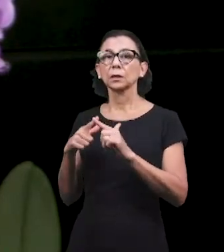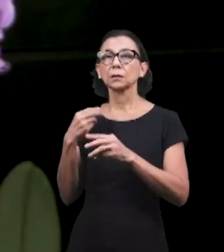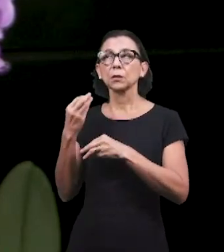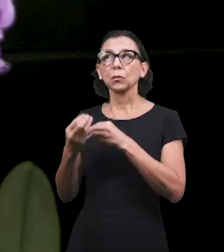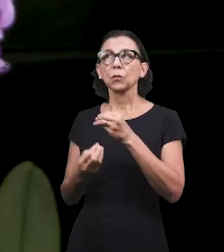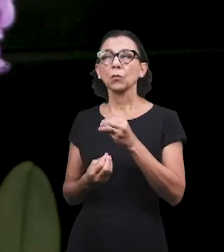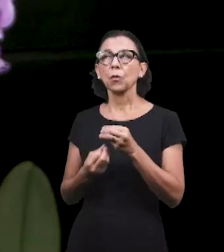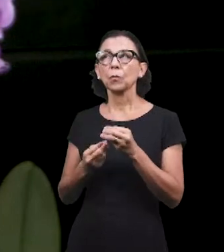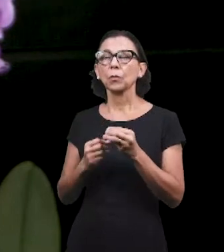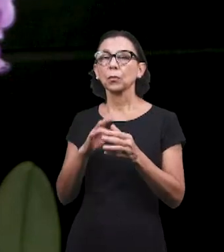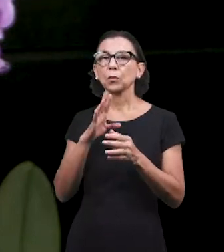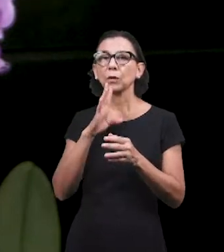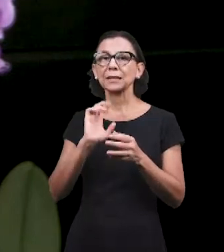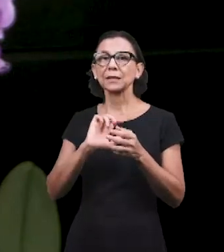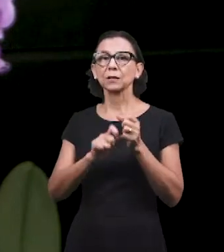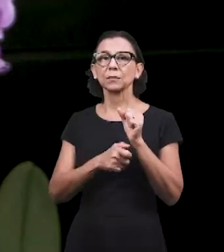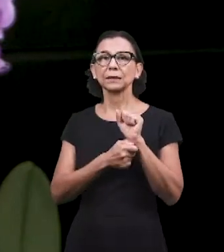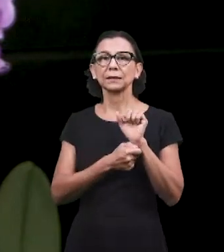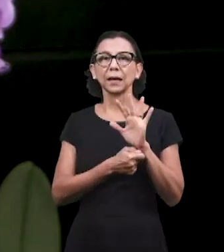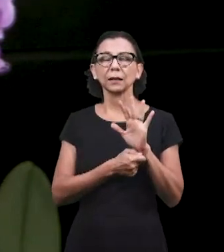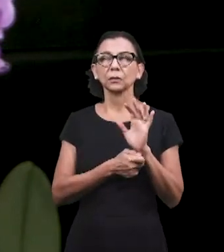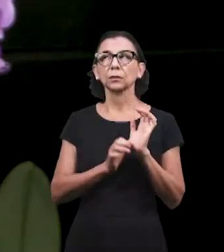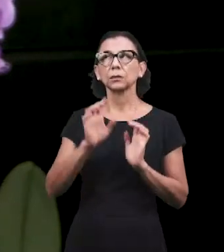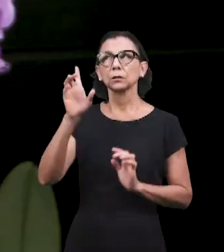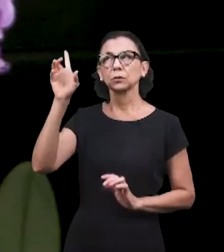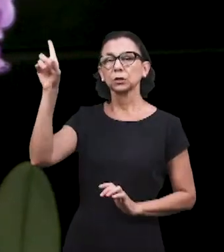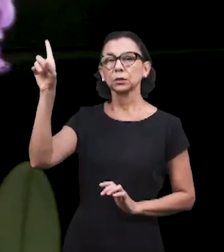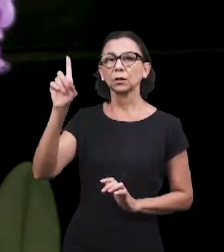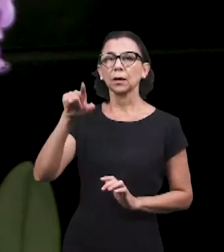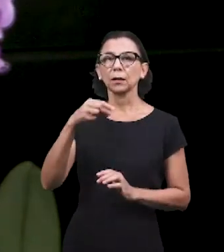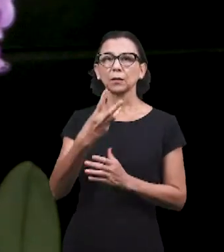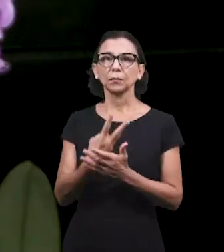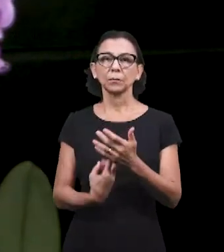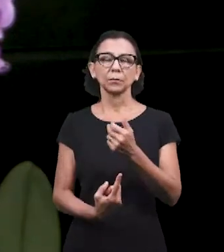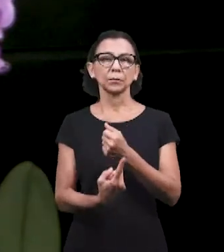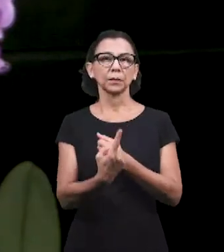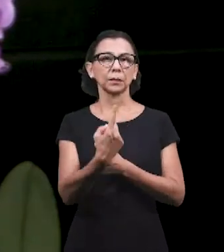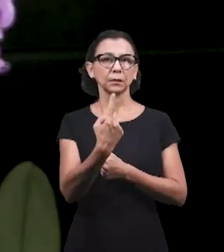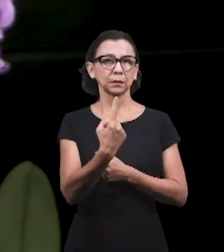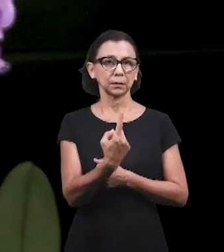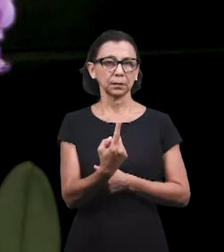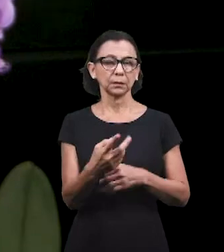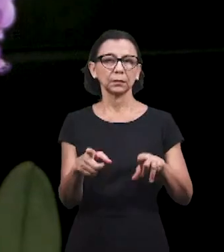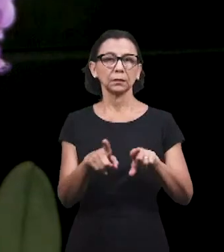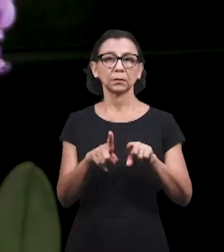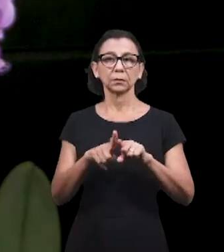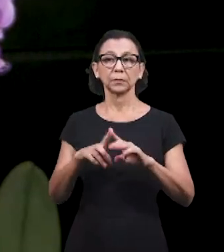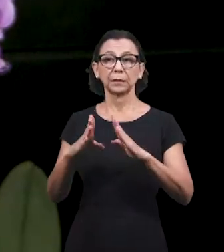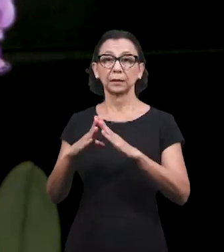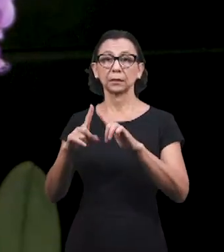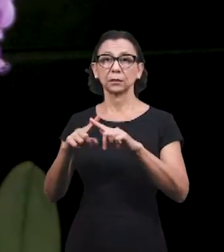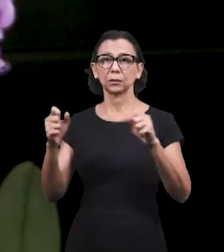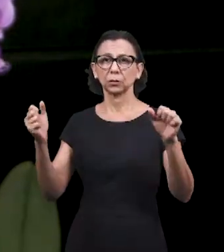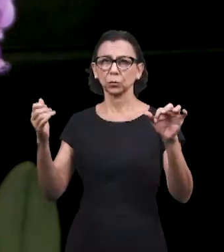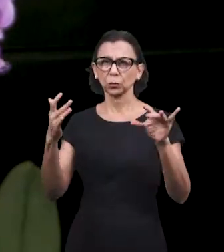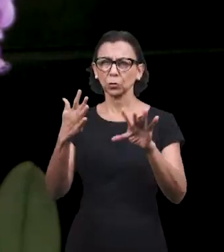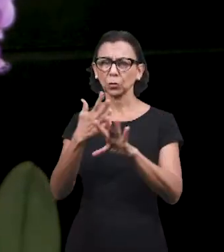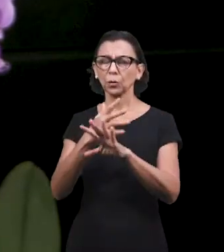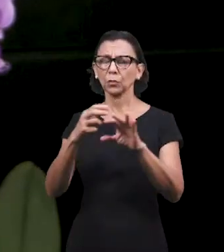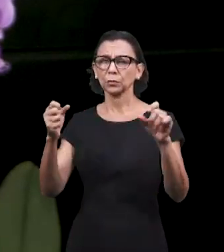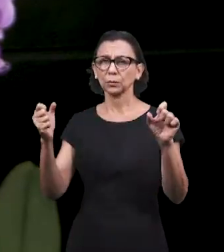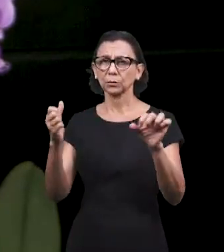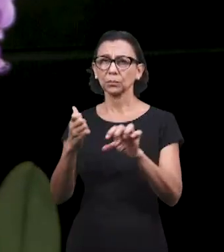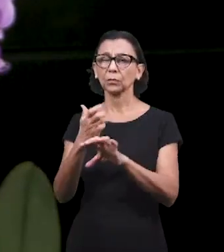Trindade, ali está também a glorificação da igreja, a Trindade, né? Como diz o início do versículo, bendito